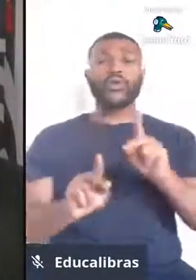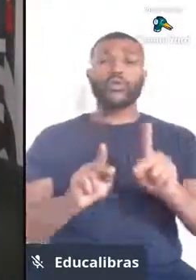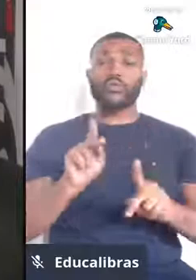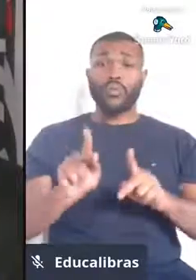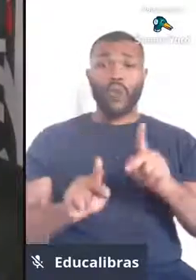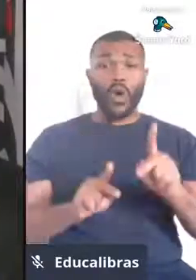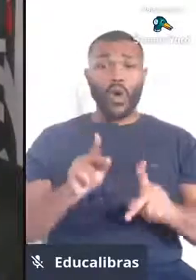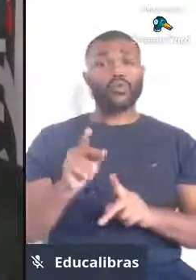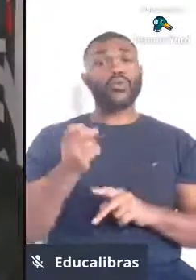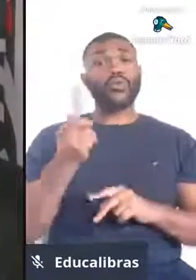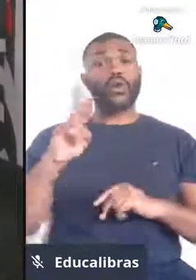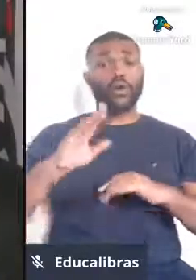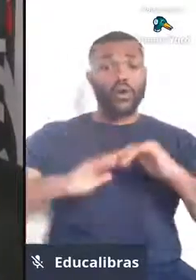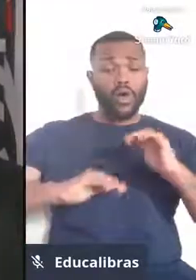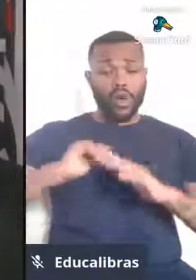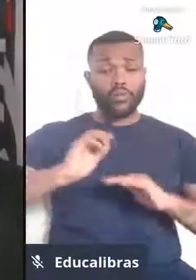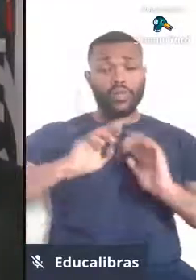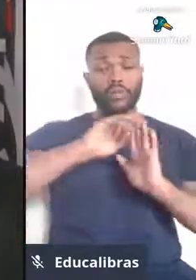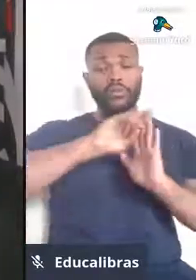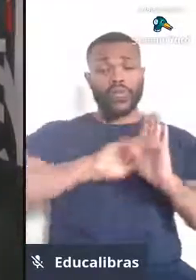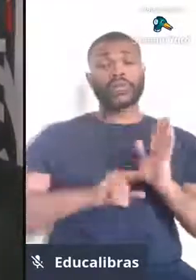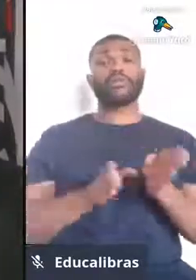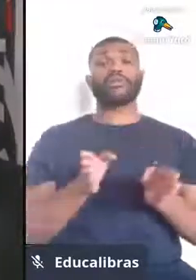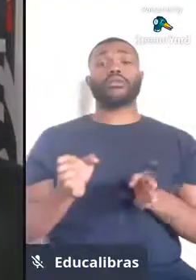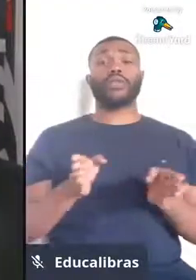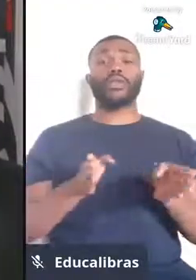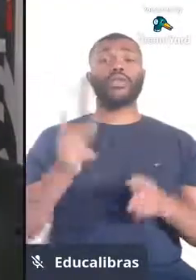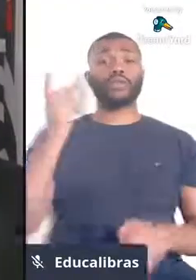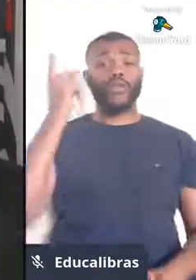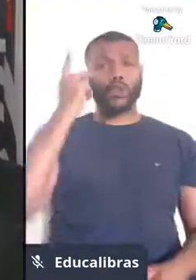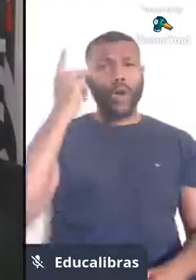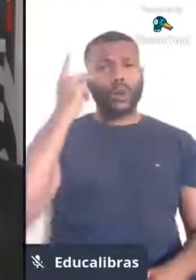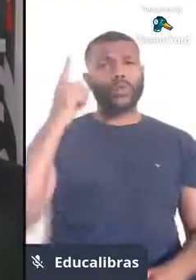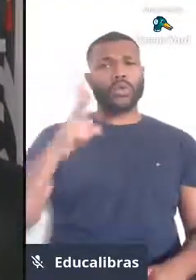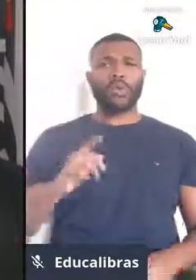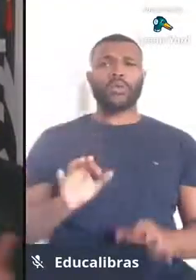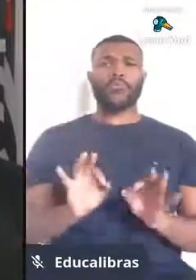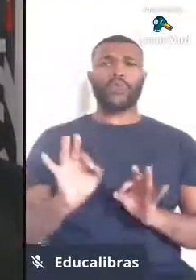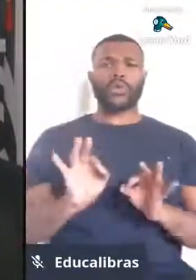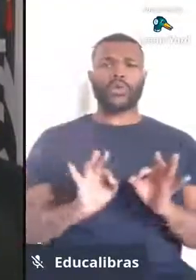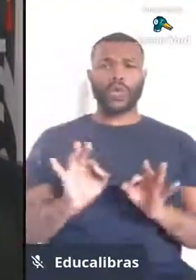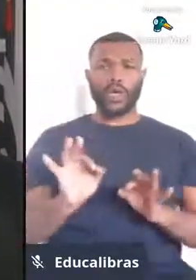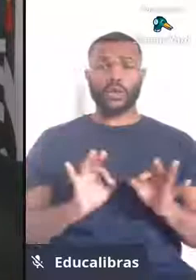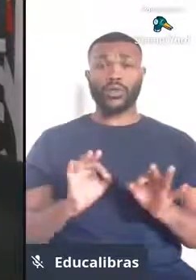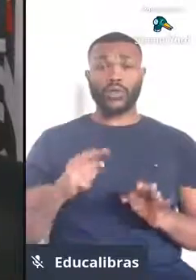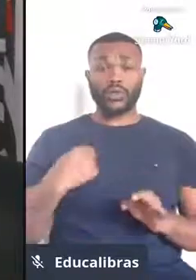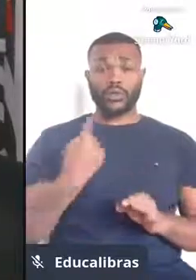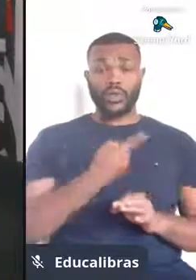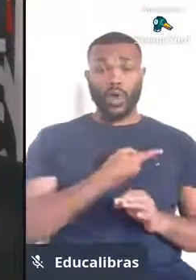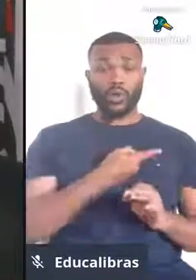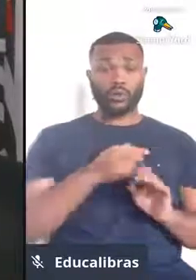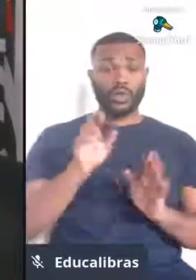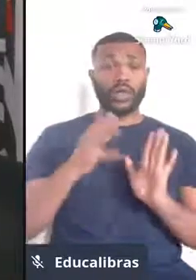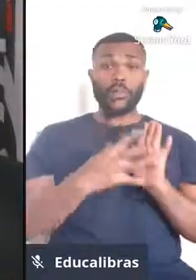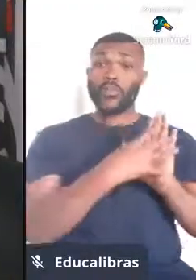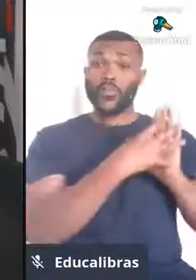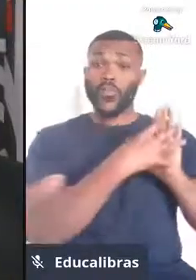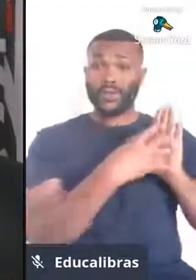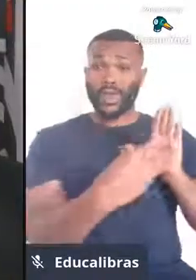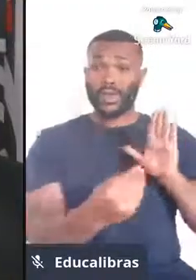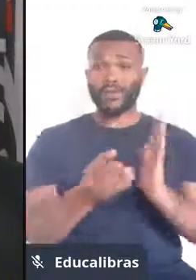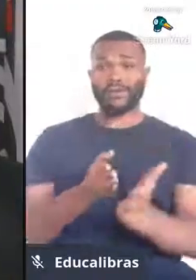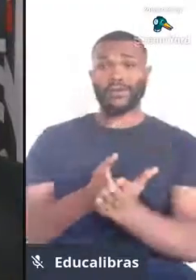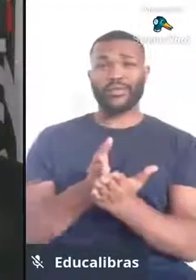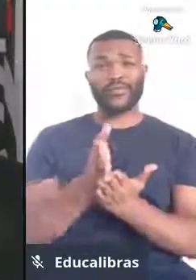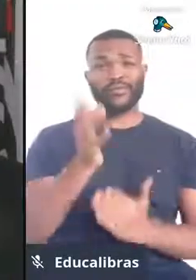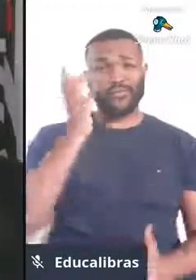de acessibilidade que a cidade de São Paulo tem, ou para projetos específicos. Porque uma vez que a gente vira referência, o caminho fica muito mais fácil.